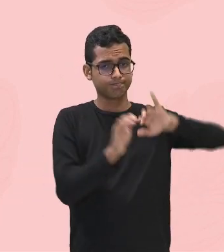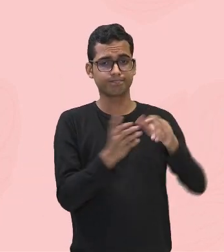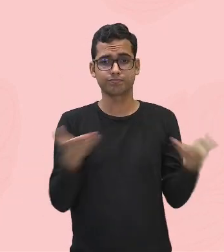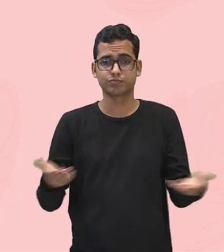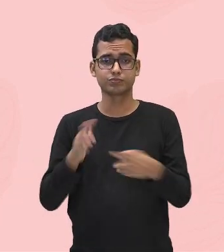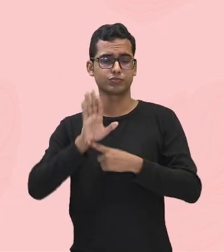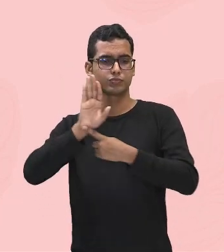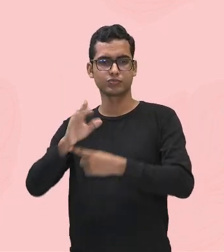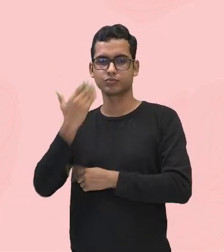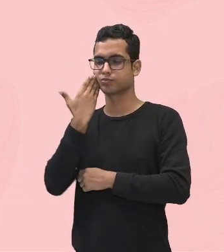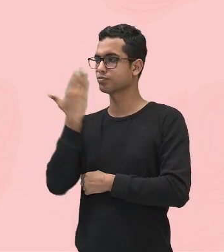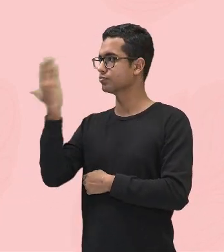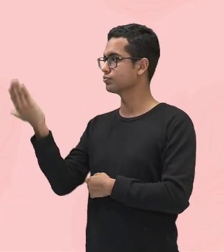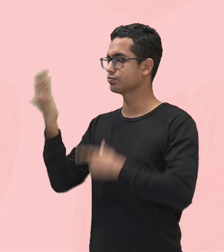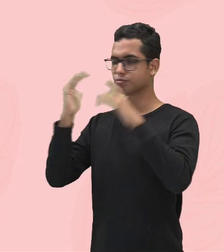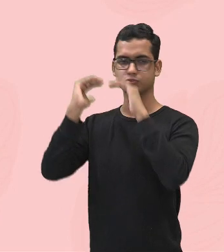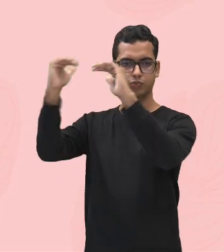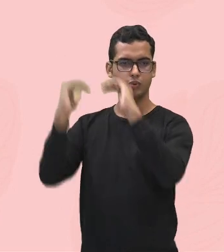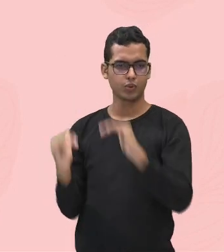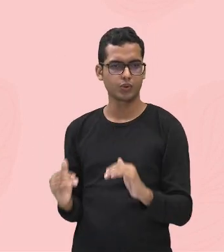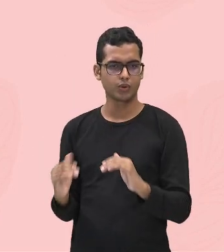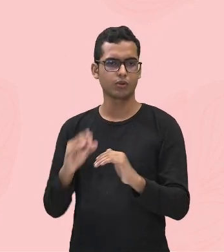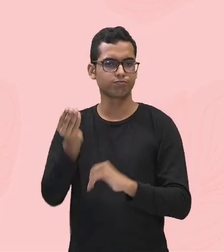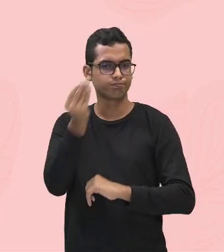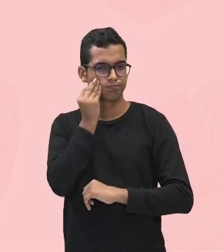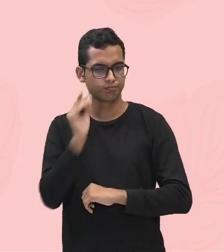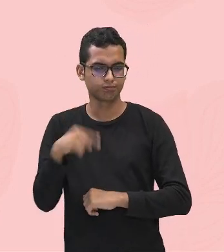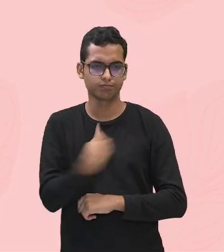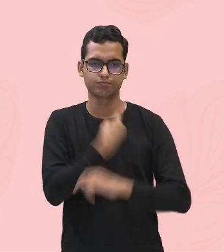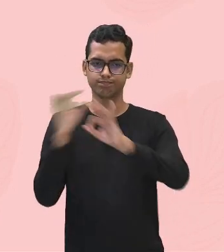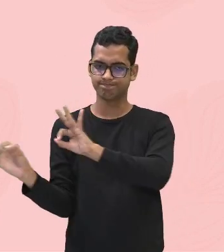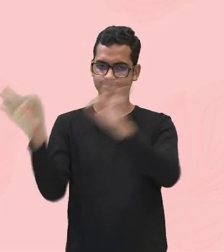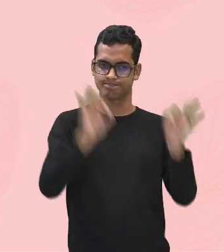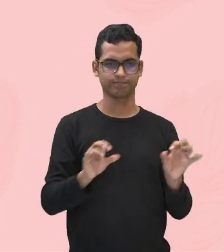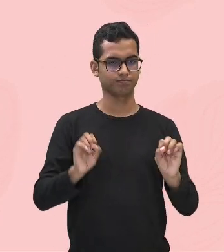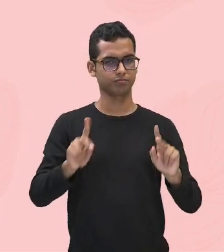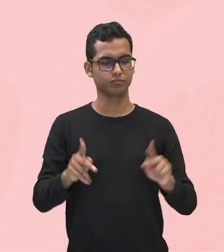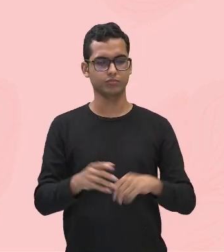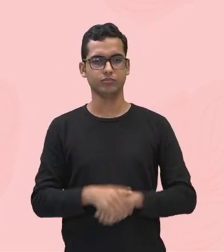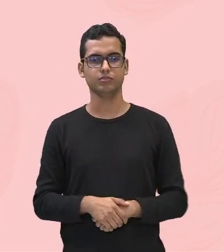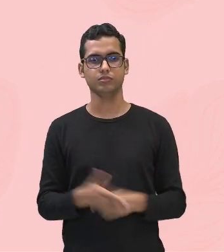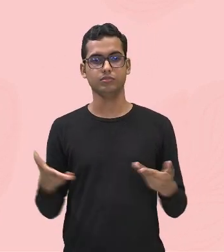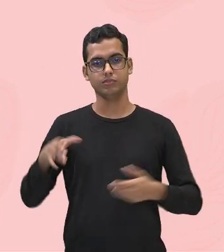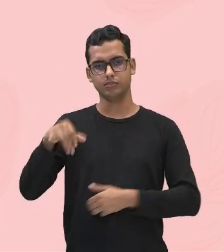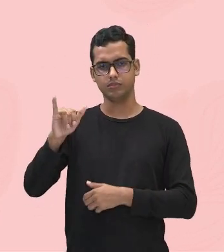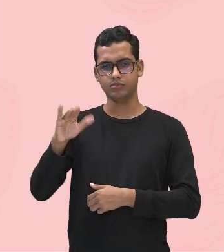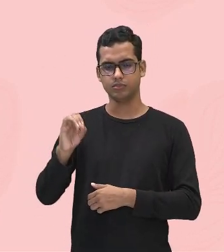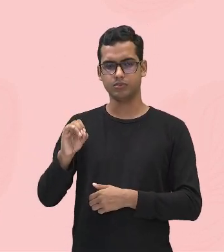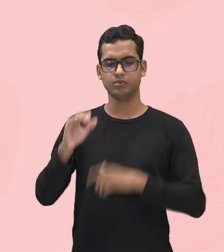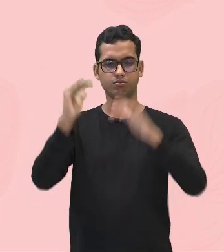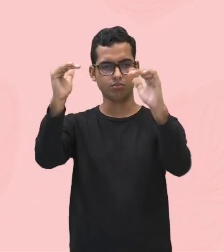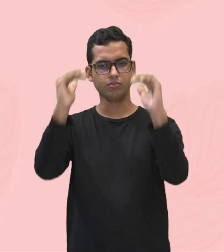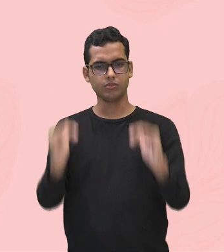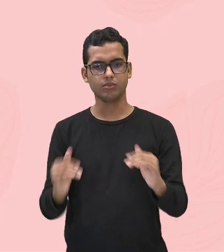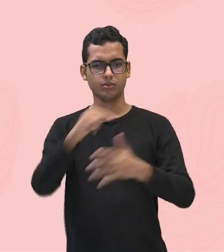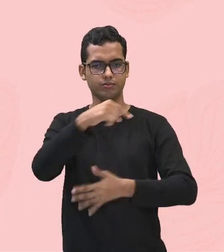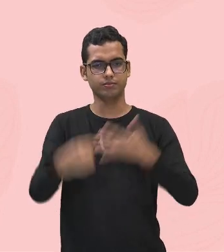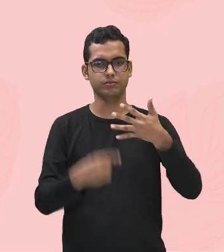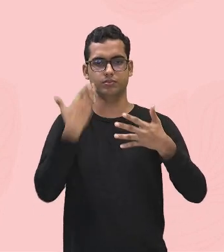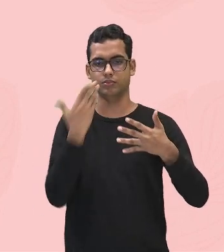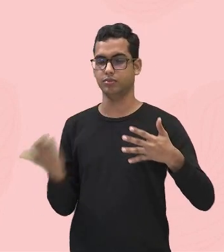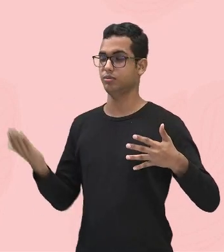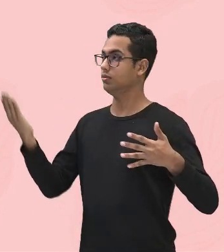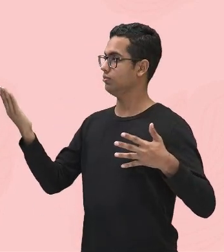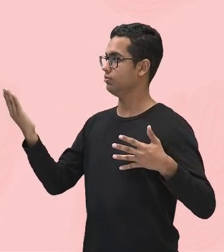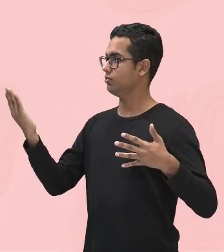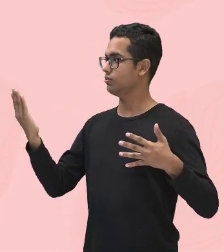forma padrão, como nós sempre vamos observar, tá bom? Então, eu tenho yo, tu, ele, usted, nosotros,